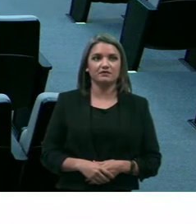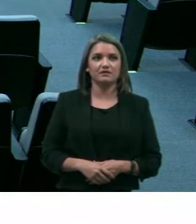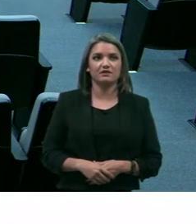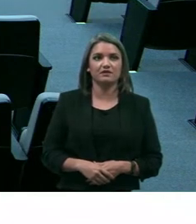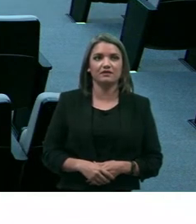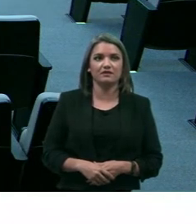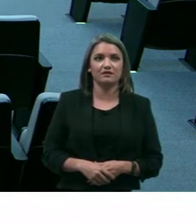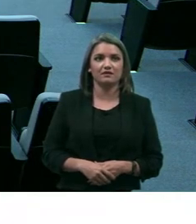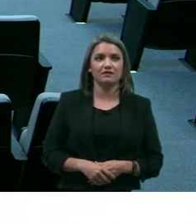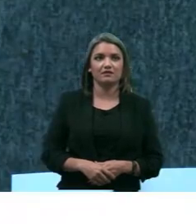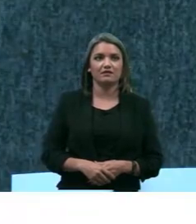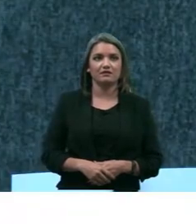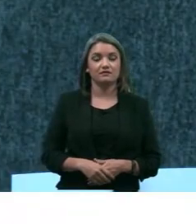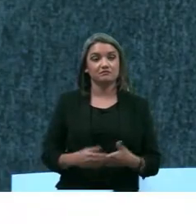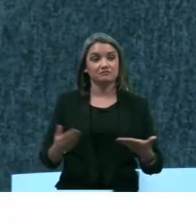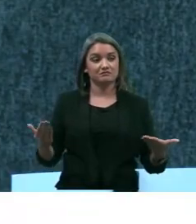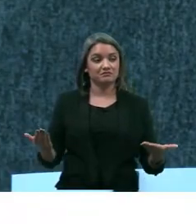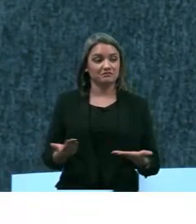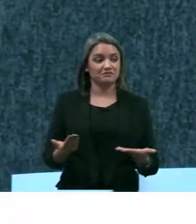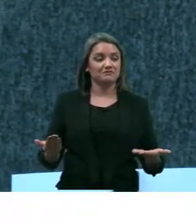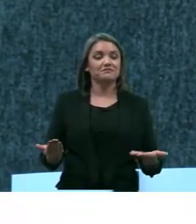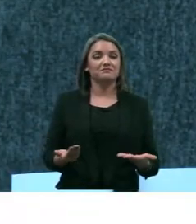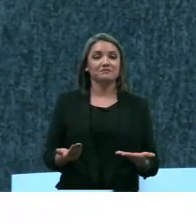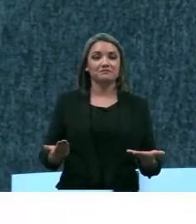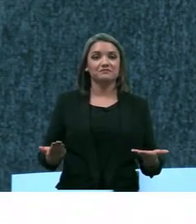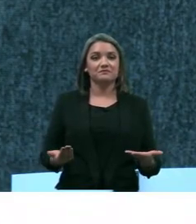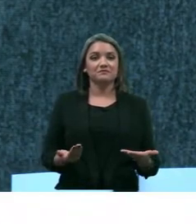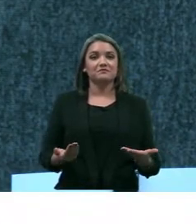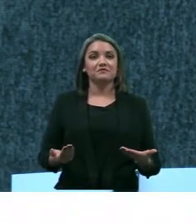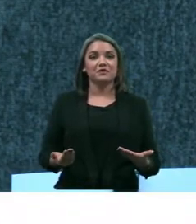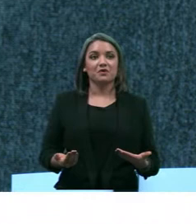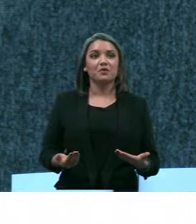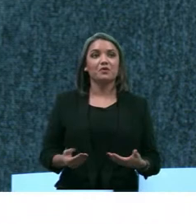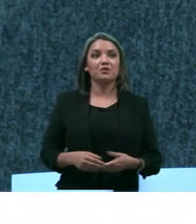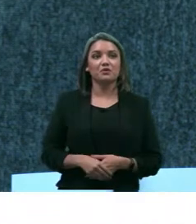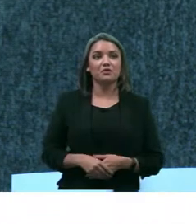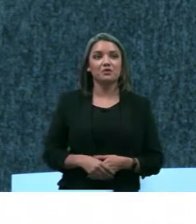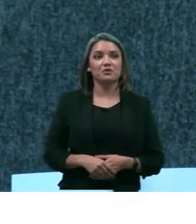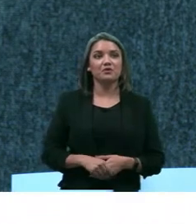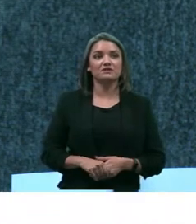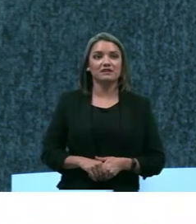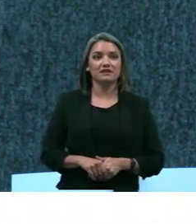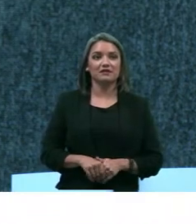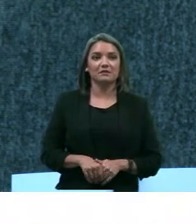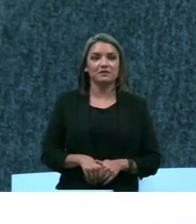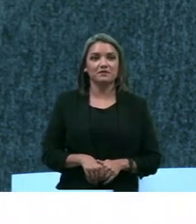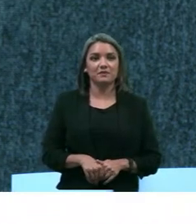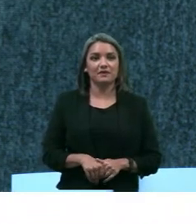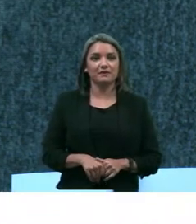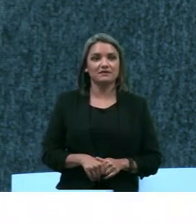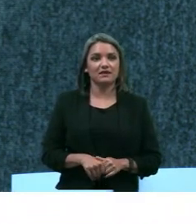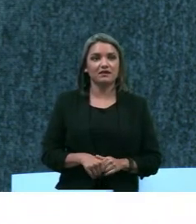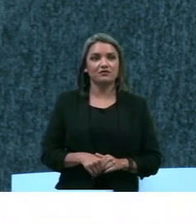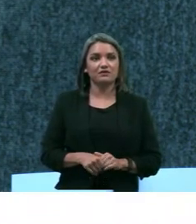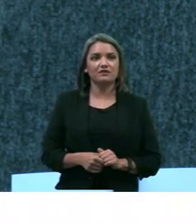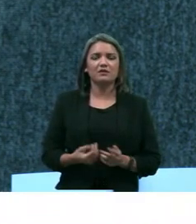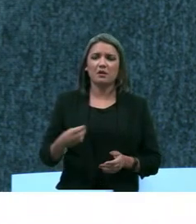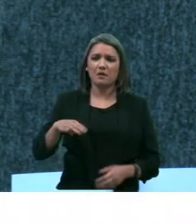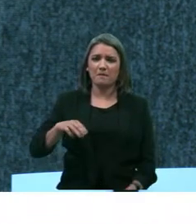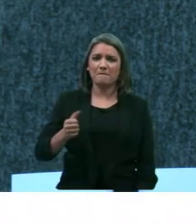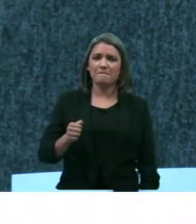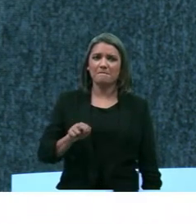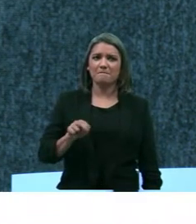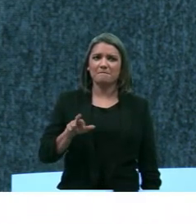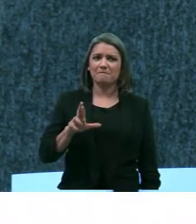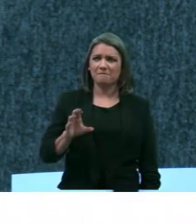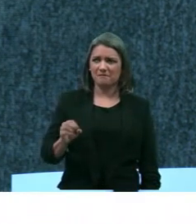Agradeço ao ministro Salomão. Conselheiro Mauro vai requerer vista, vai antecipar pedido de vista, é isso?